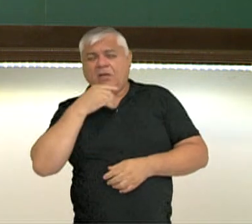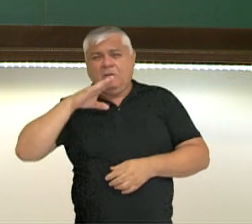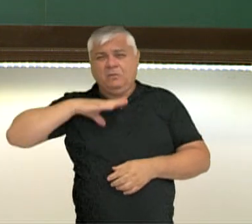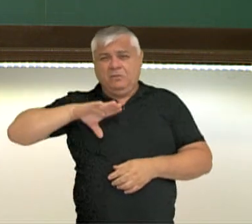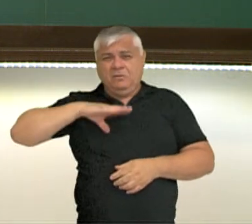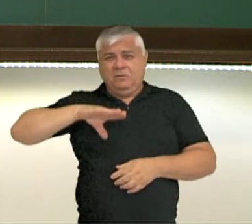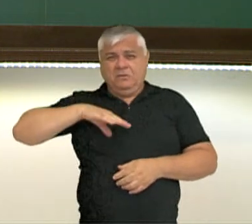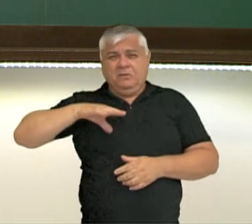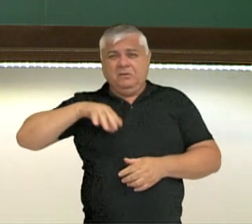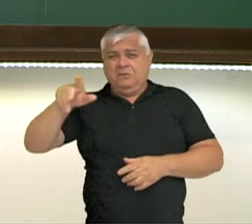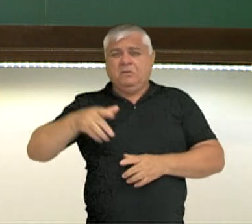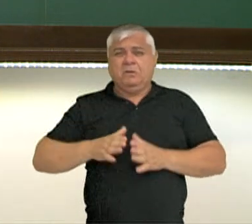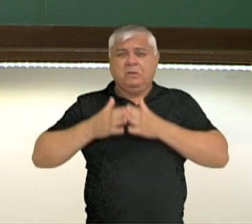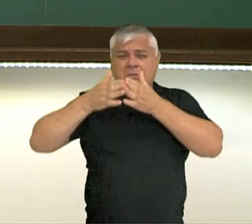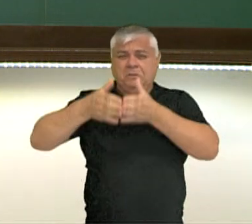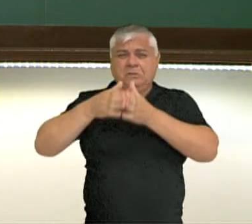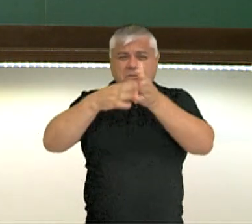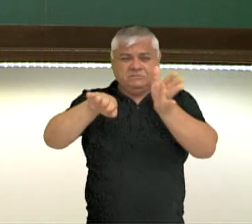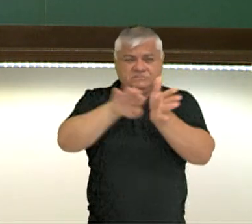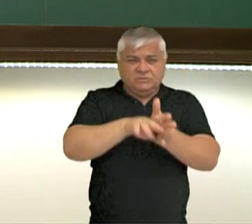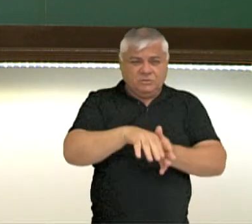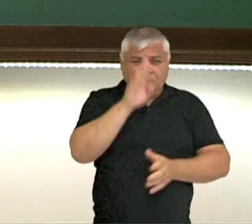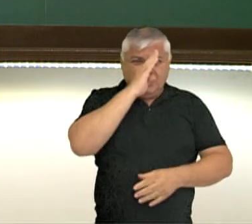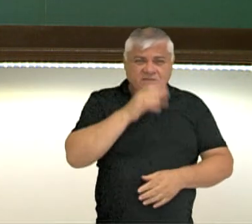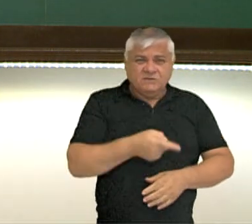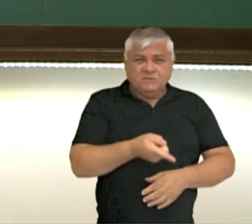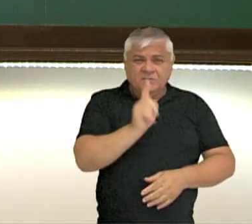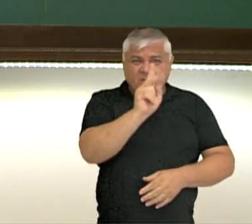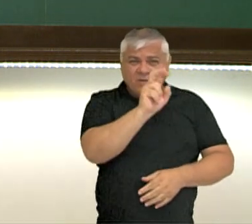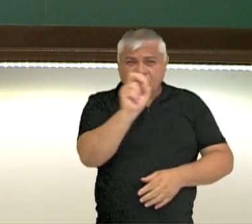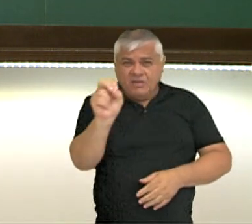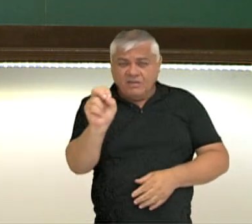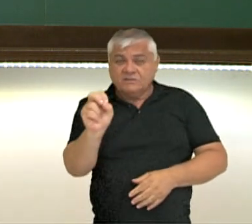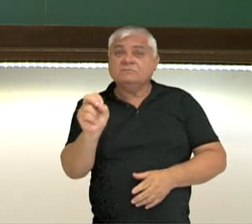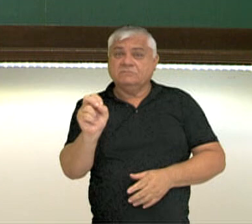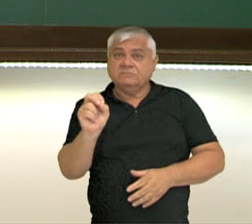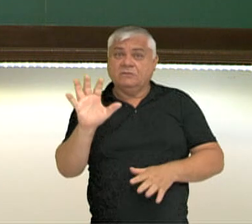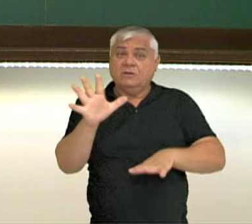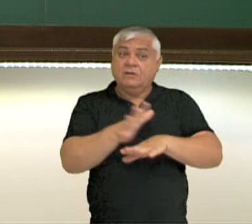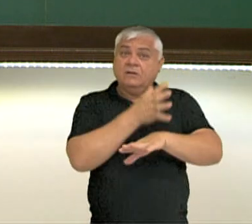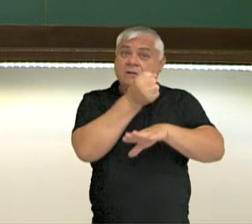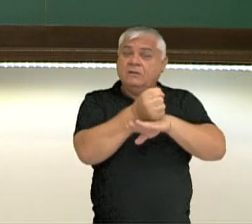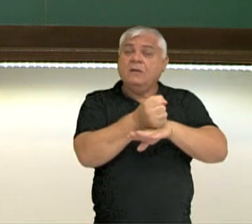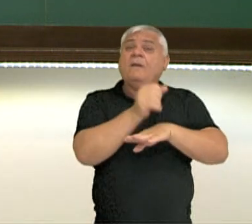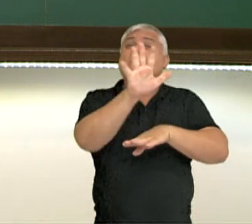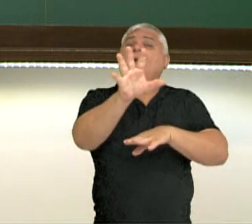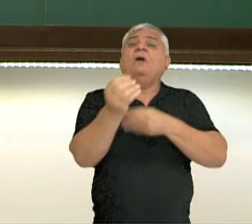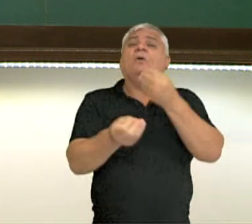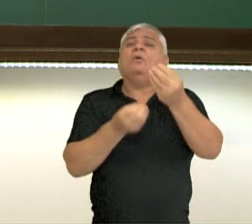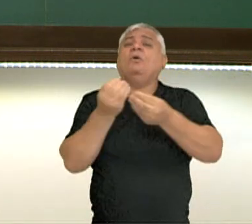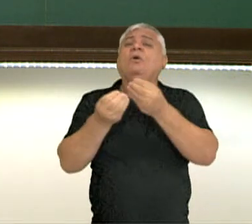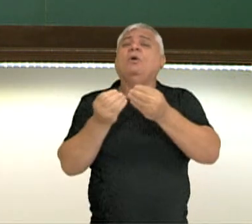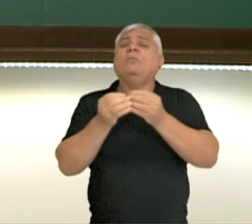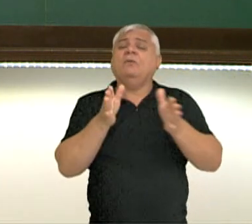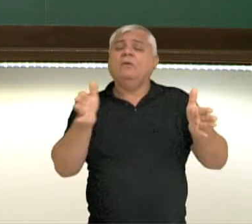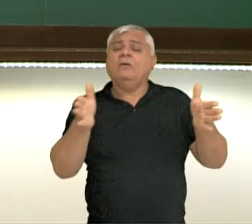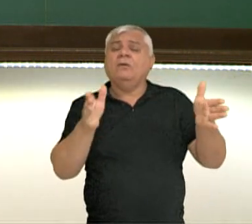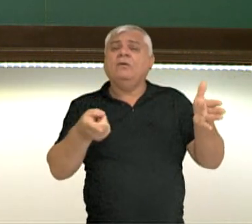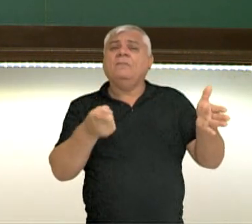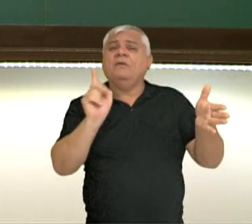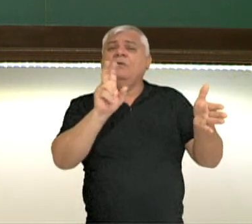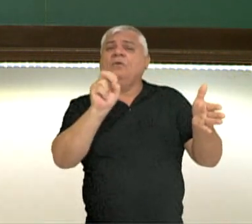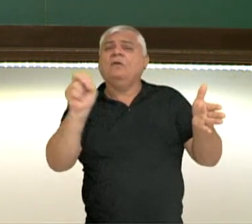colonizar o Brasil em 1500? Isso. Primeiro ponto, colonizar está certo. Agora, como que eles chegaram em 1500 se já